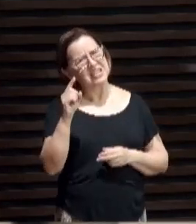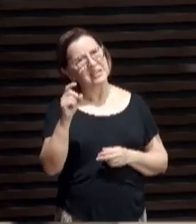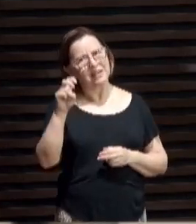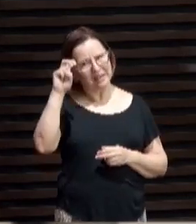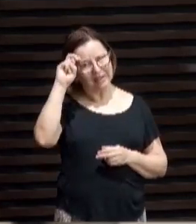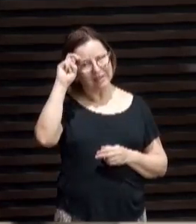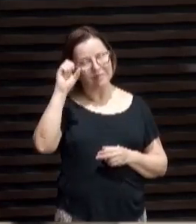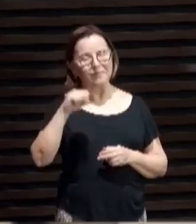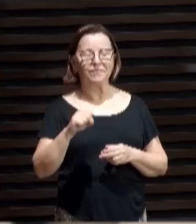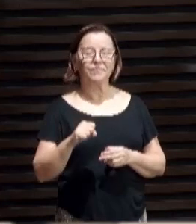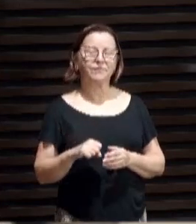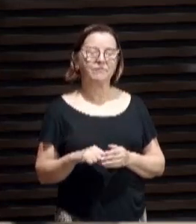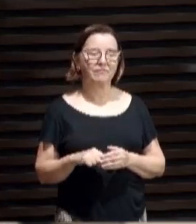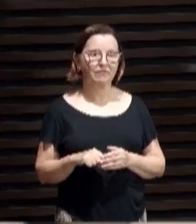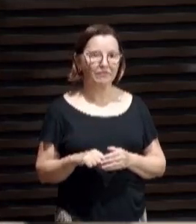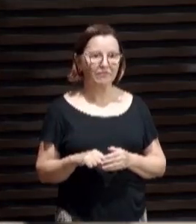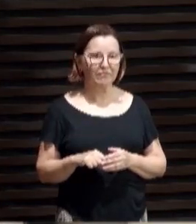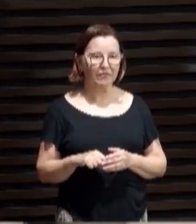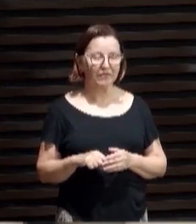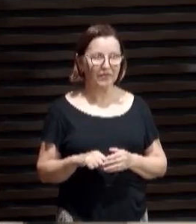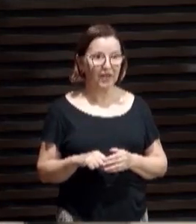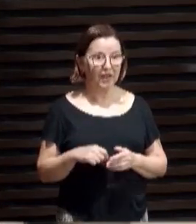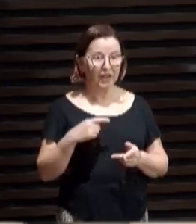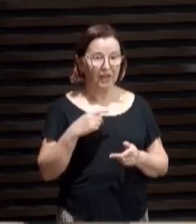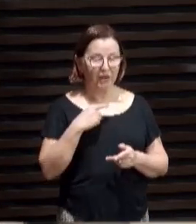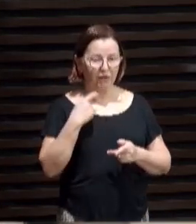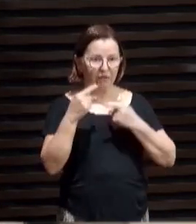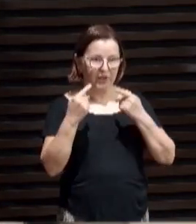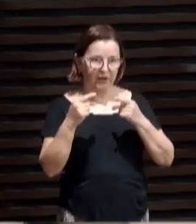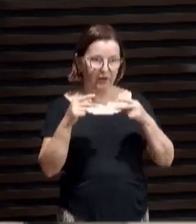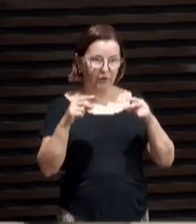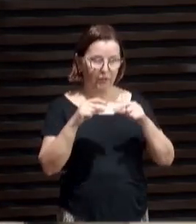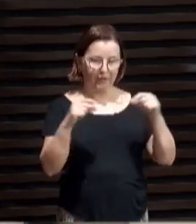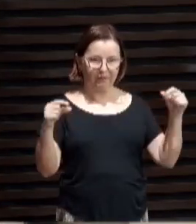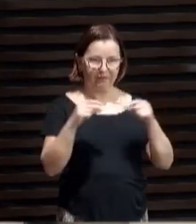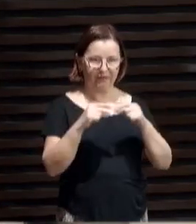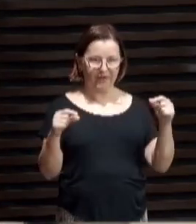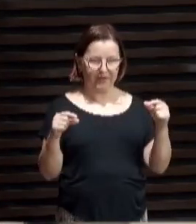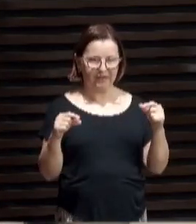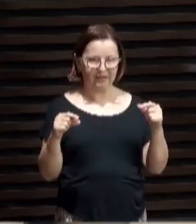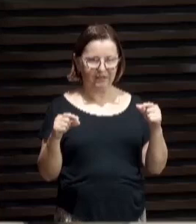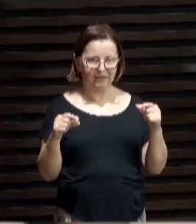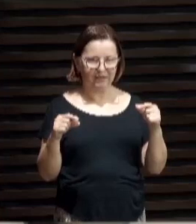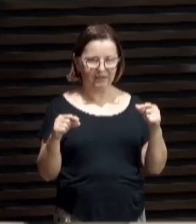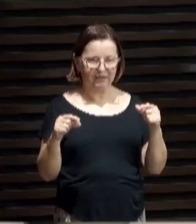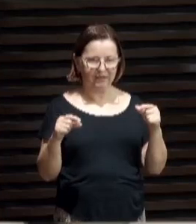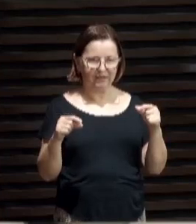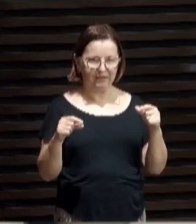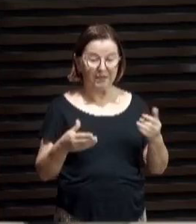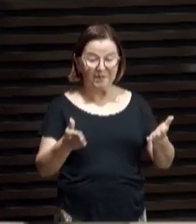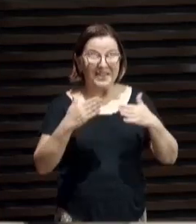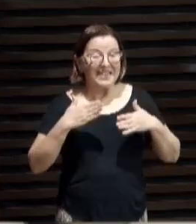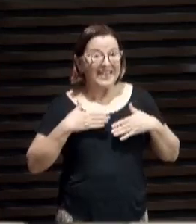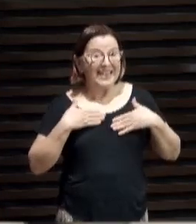Quinta-feira. Então eu citei uma frase de John Faber, que ele disse o seguinte: dá-me o privilégio